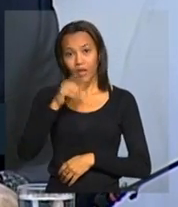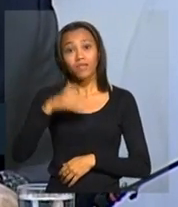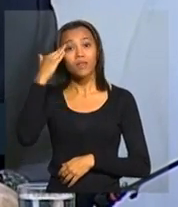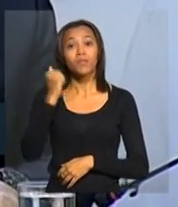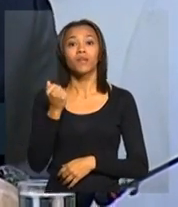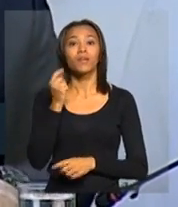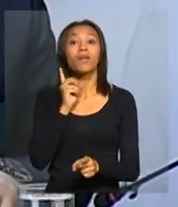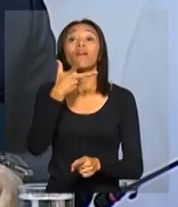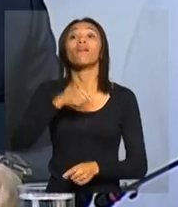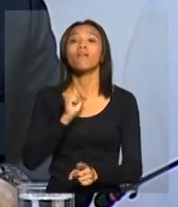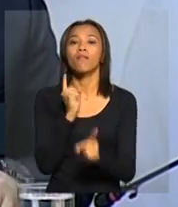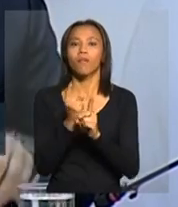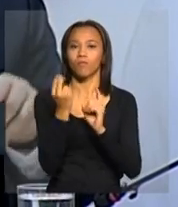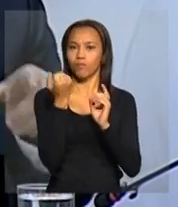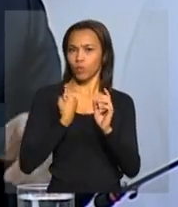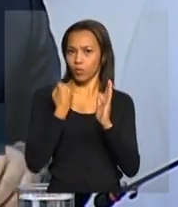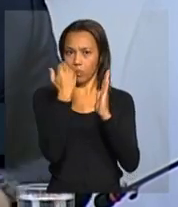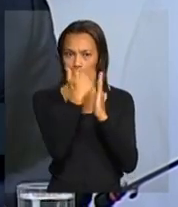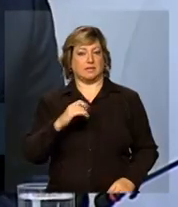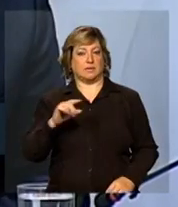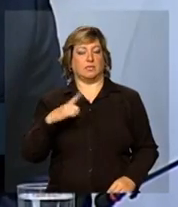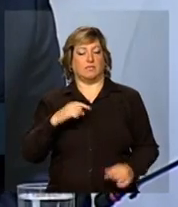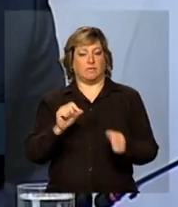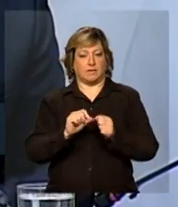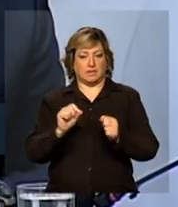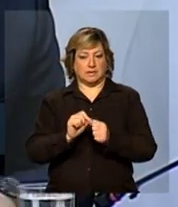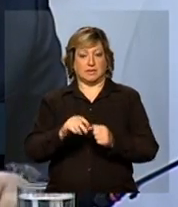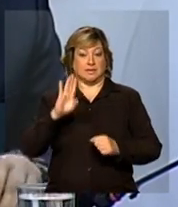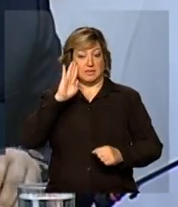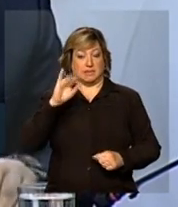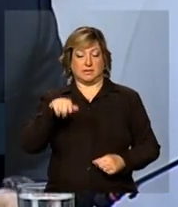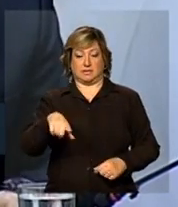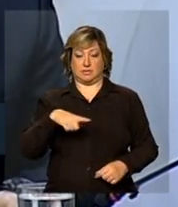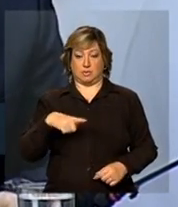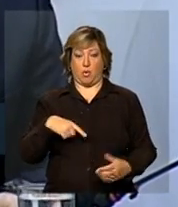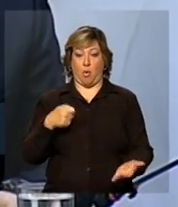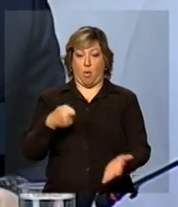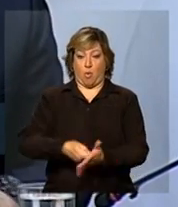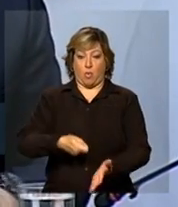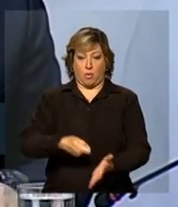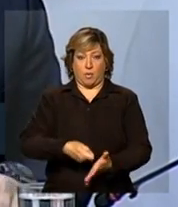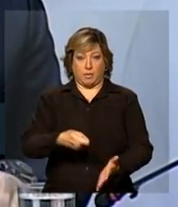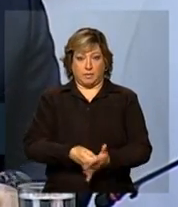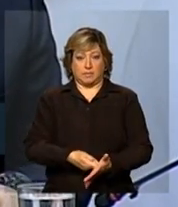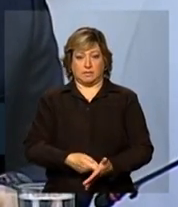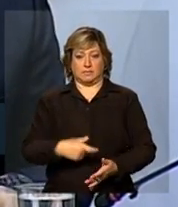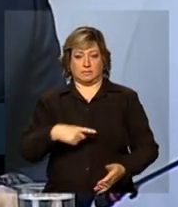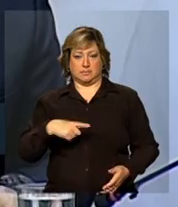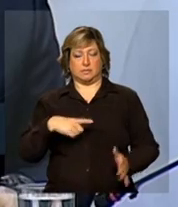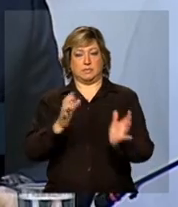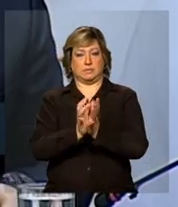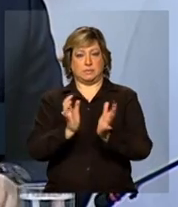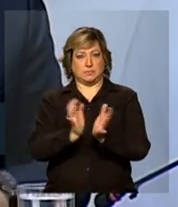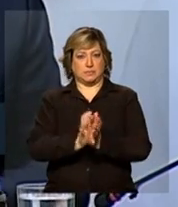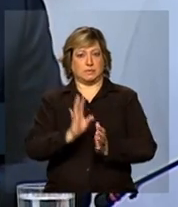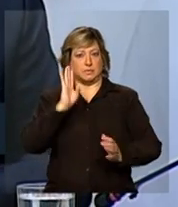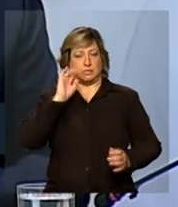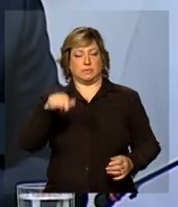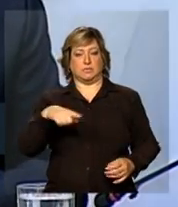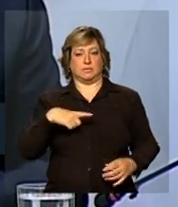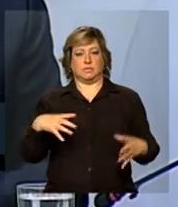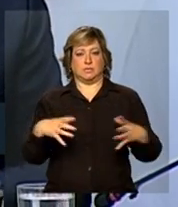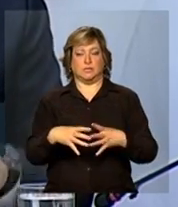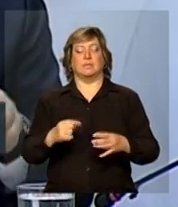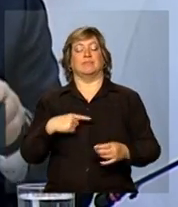notificação. A notificação, apesar de ser obrigatória pelos profissionais de saúde, ela ainda é baixa, né? Apesar das